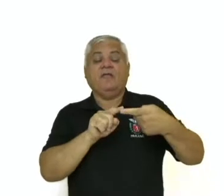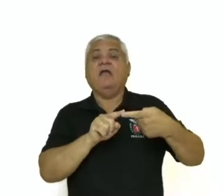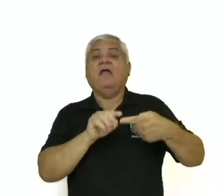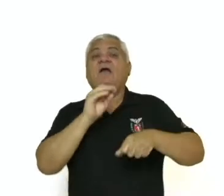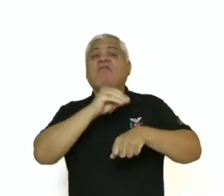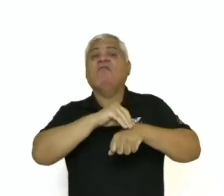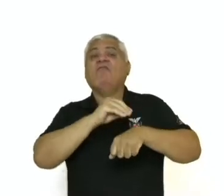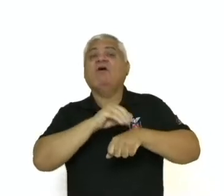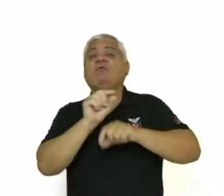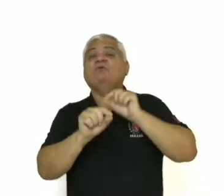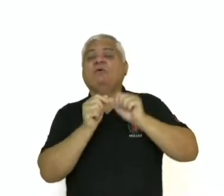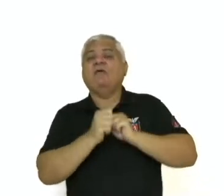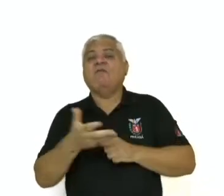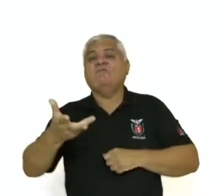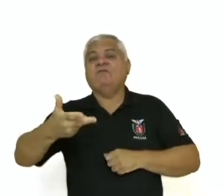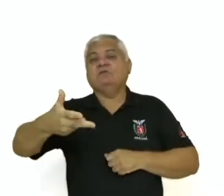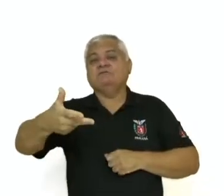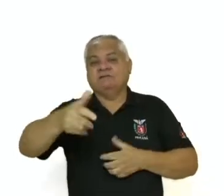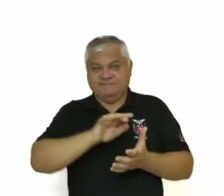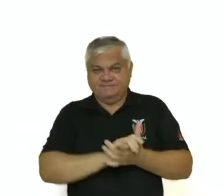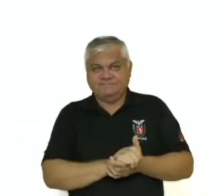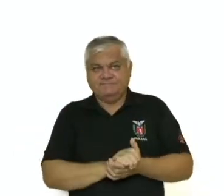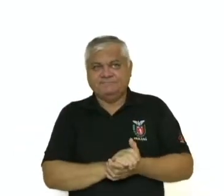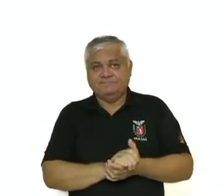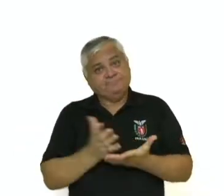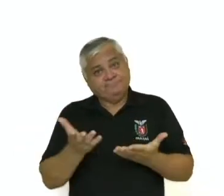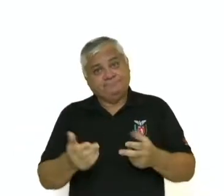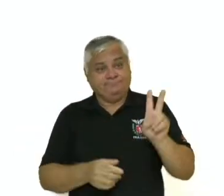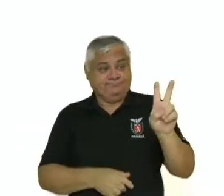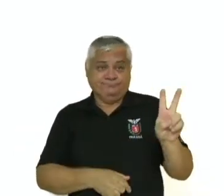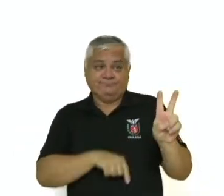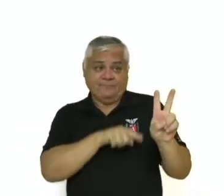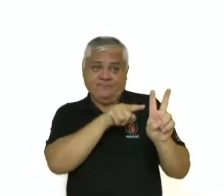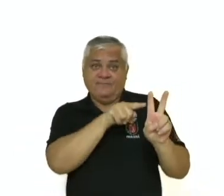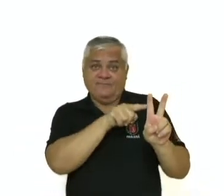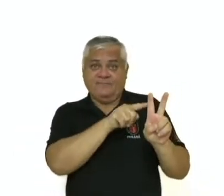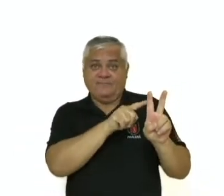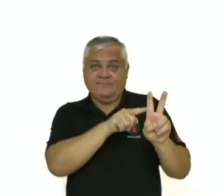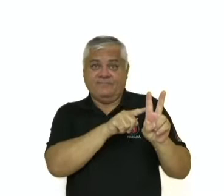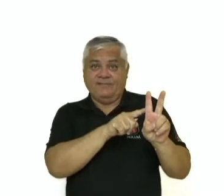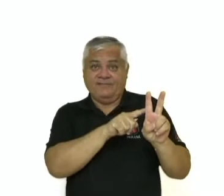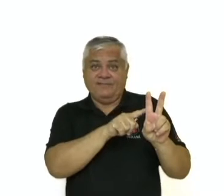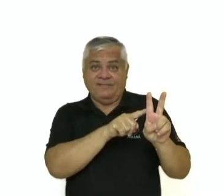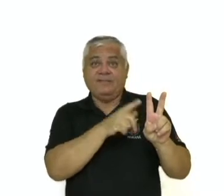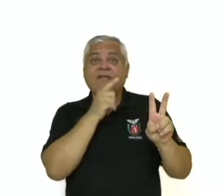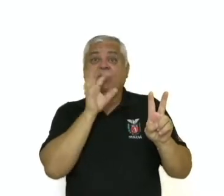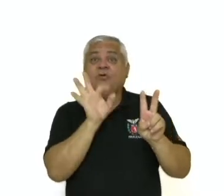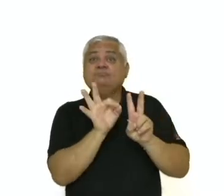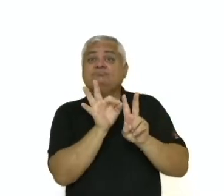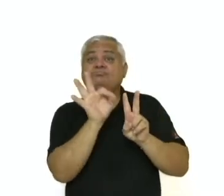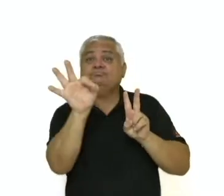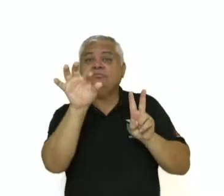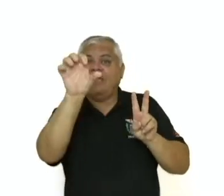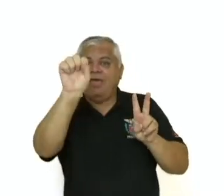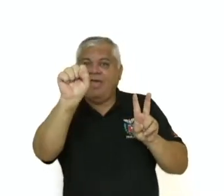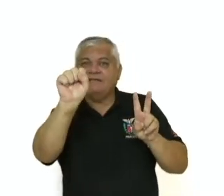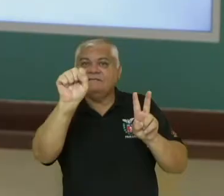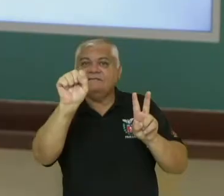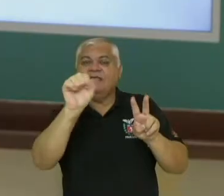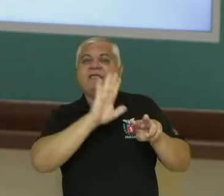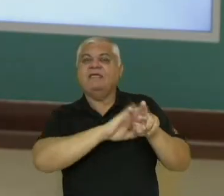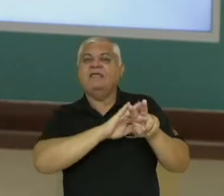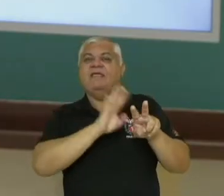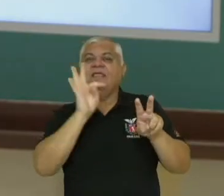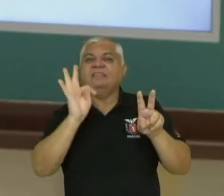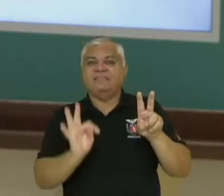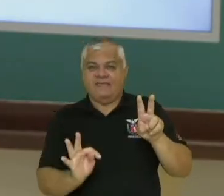ó? Então eu vou pegar a equaçãozinha de velocidade, que é deslocamento sobre o tempo. Depois eu vou só substituir os dados, ou seja, V